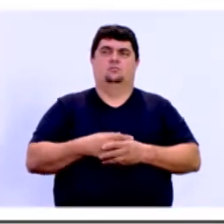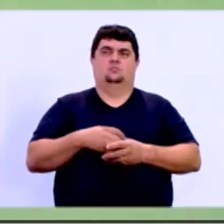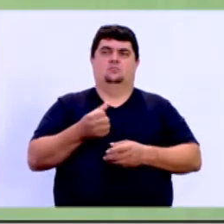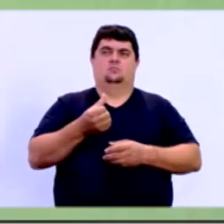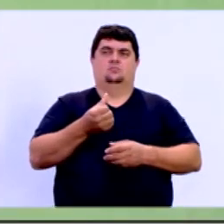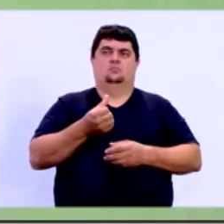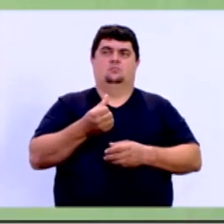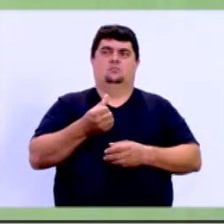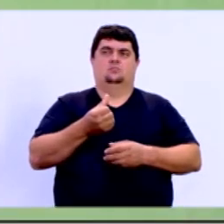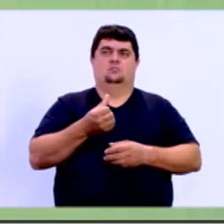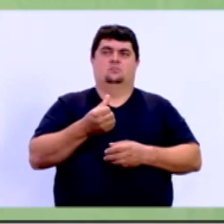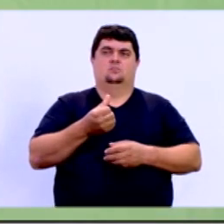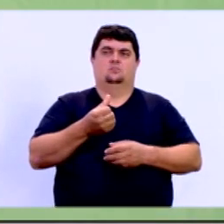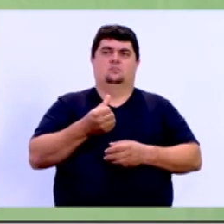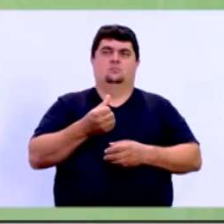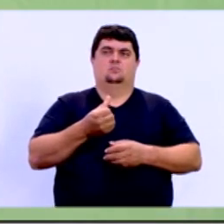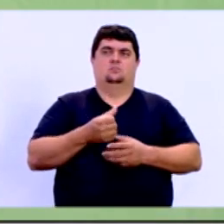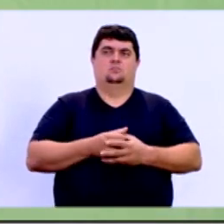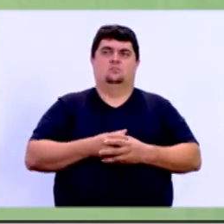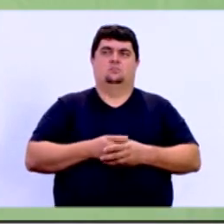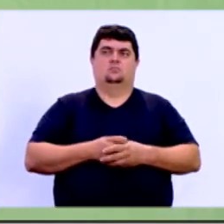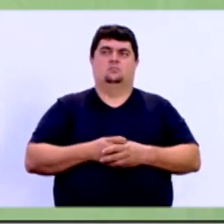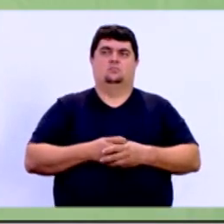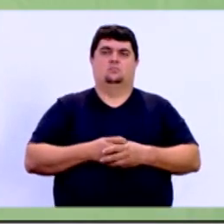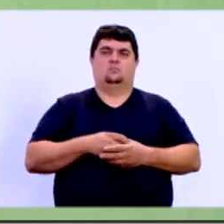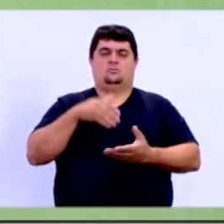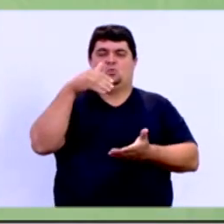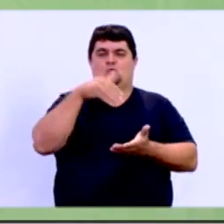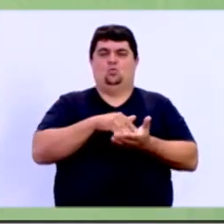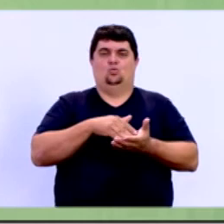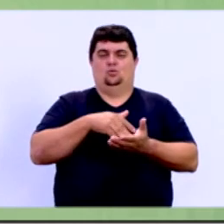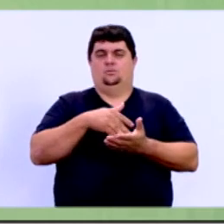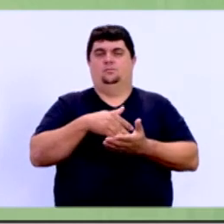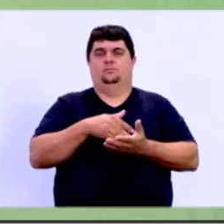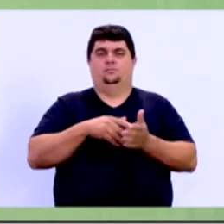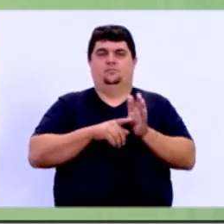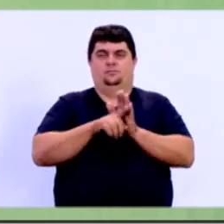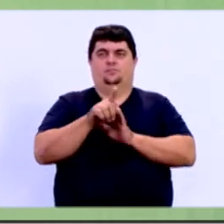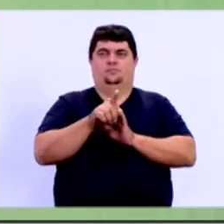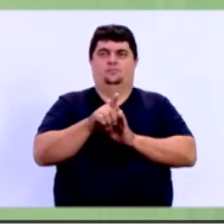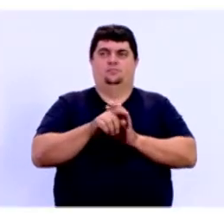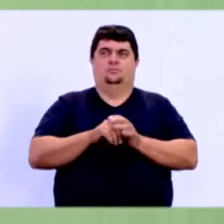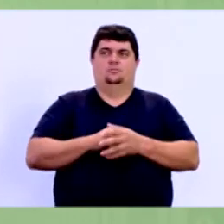questão número 6, né? A última questão. Né?